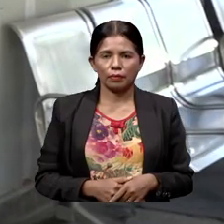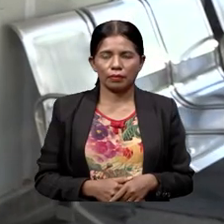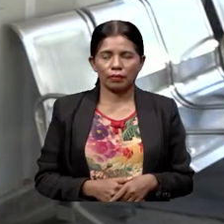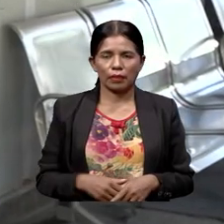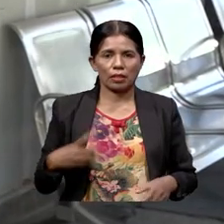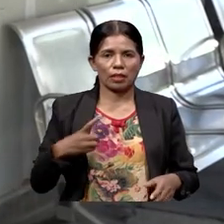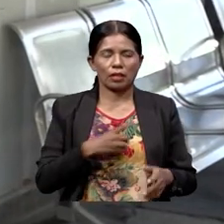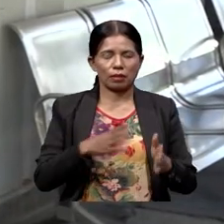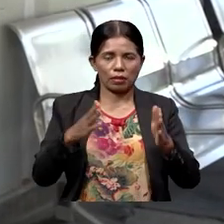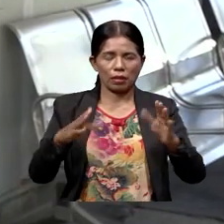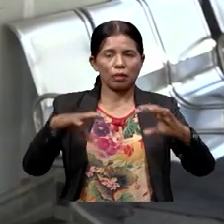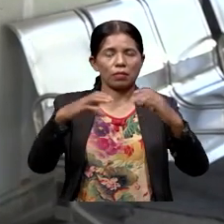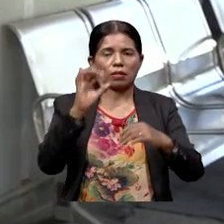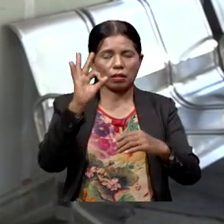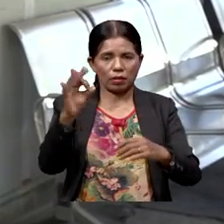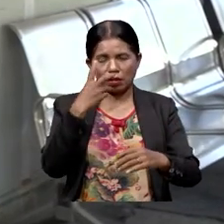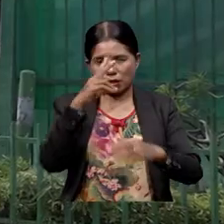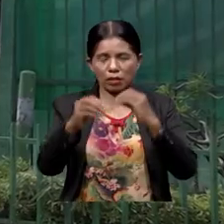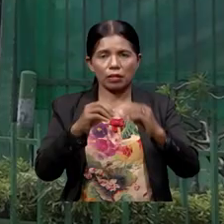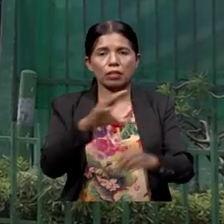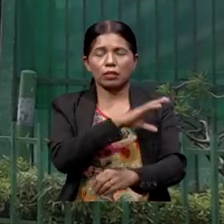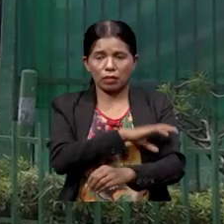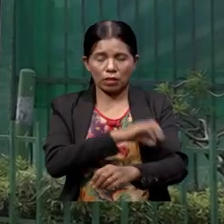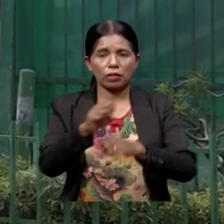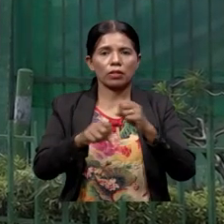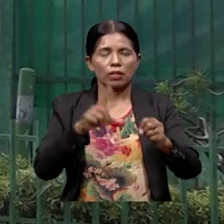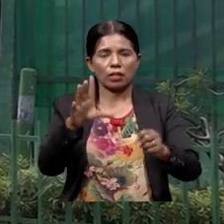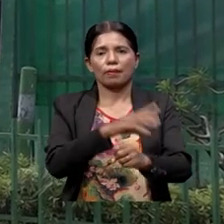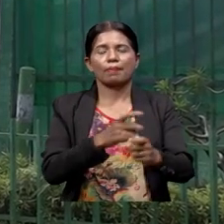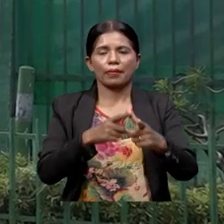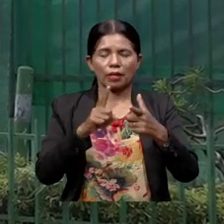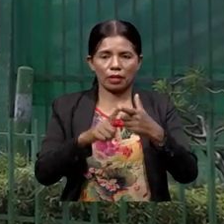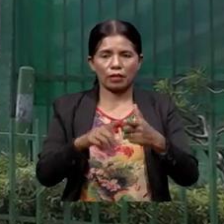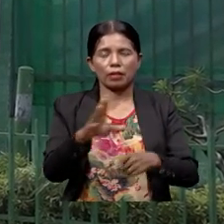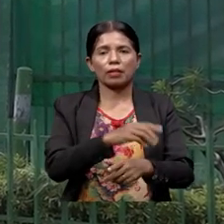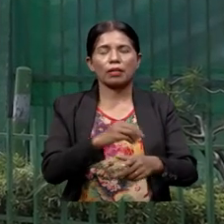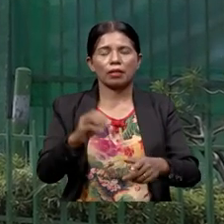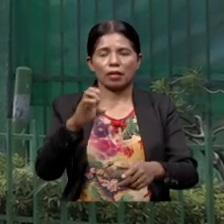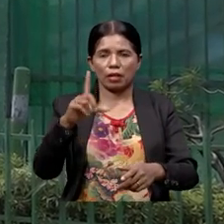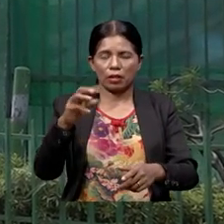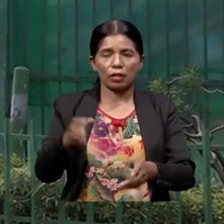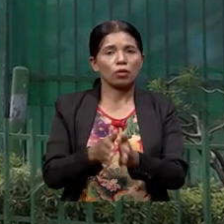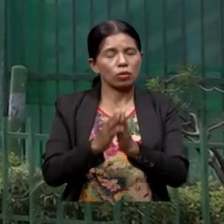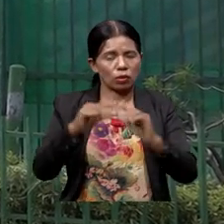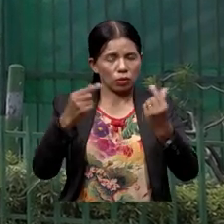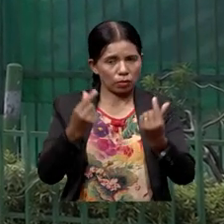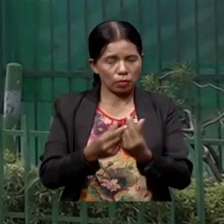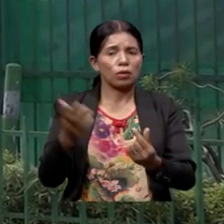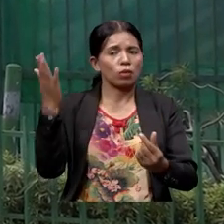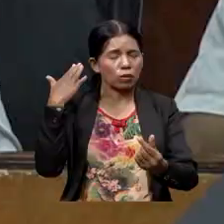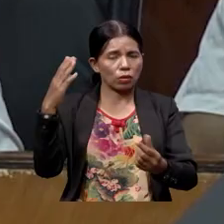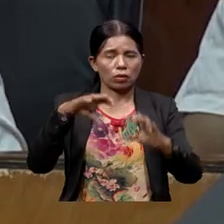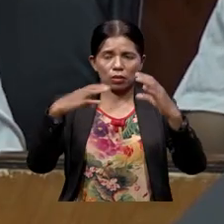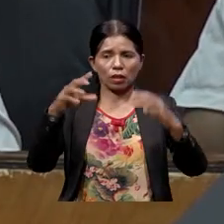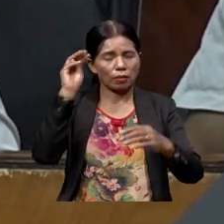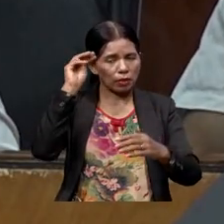Deputada Comissão EFI, nível trata assuntos saúde, segurança social no igualdade de gênero, Helena Martins, russo equipa integrado, nível antes ne Conselho